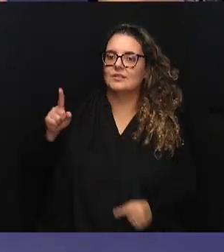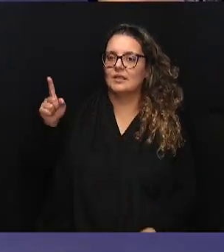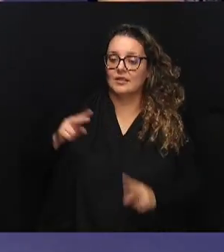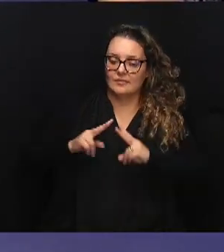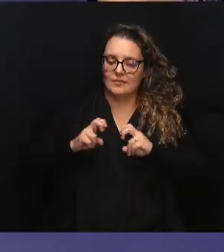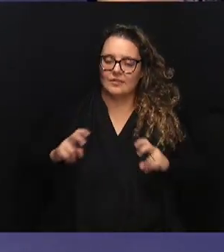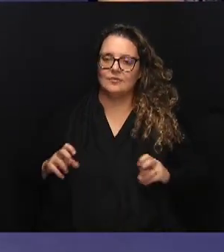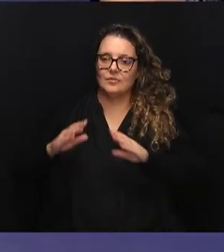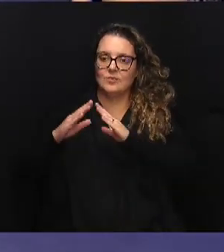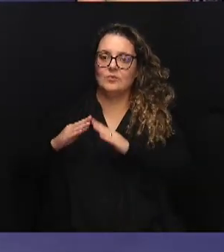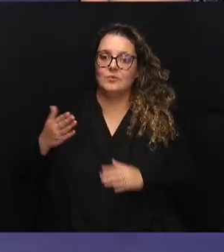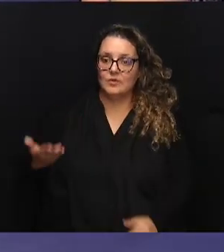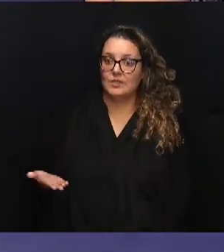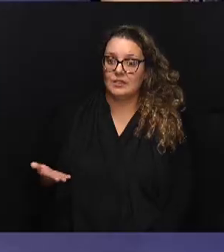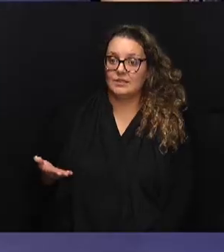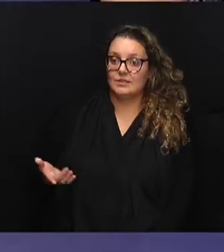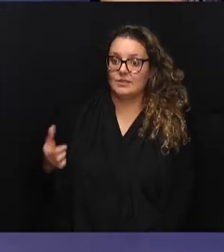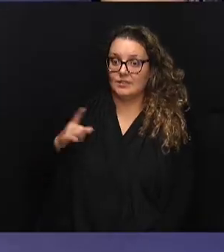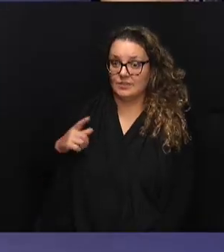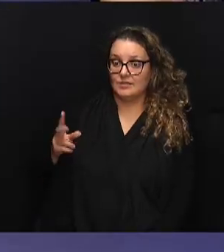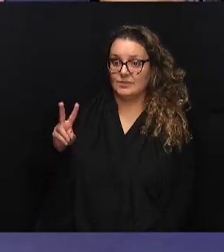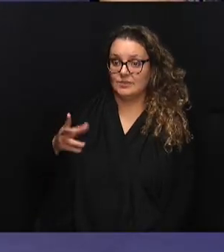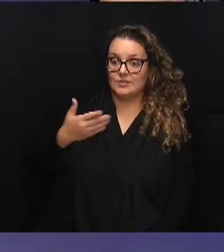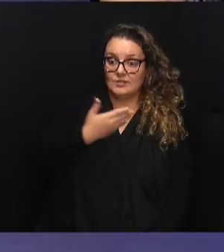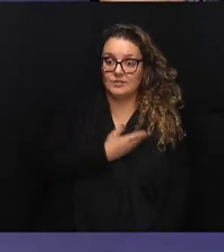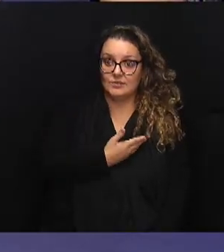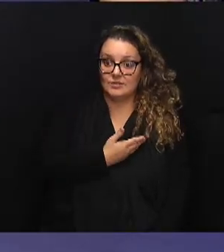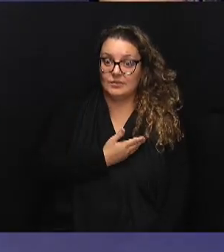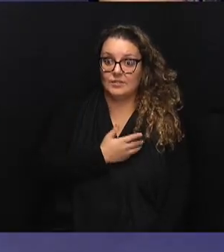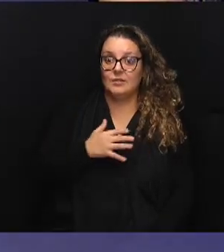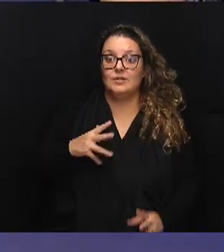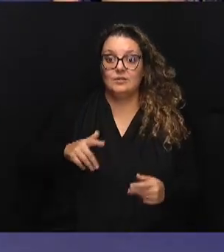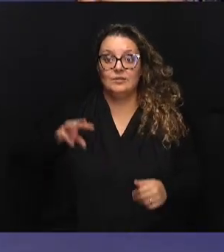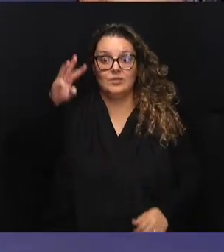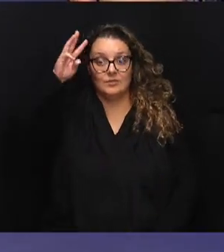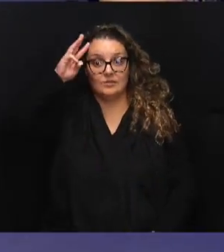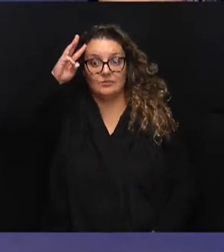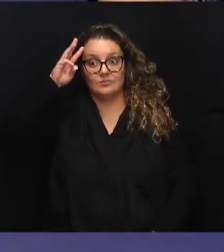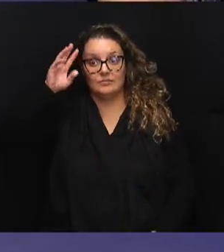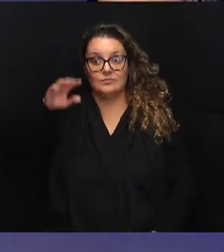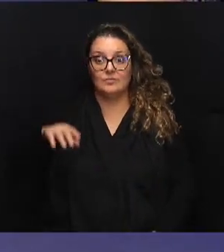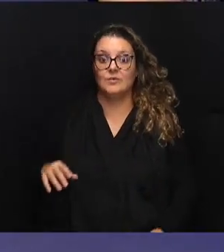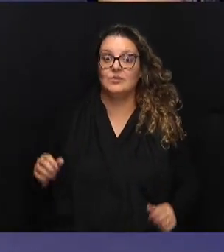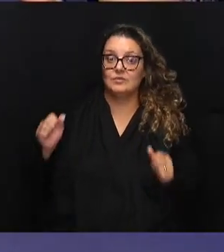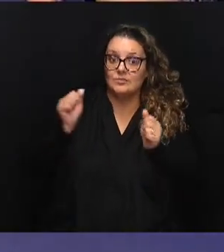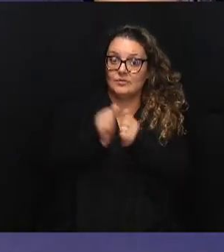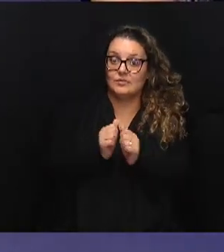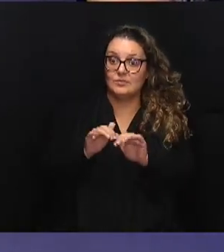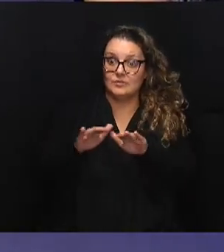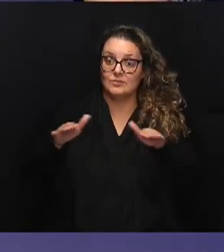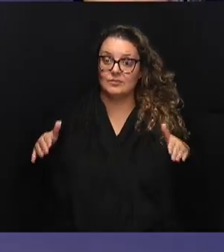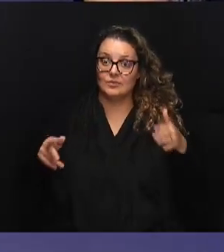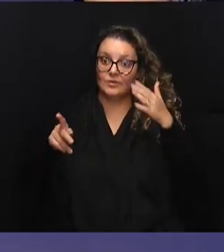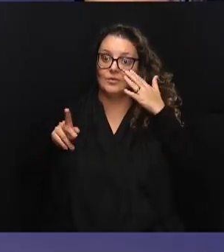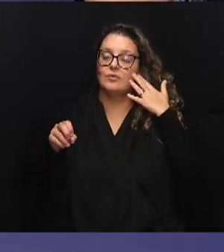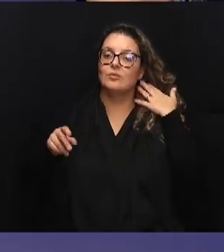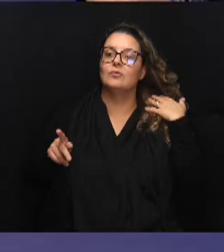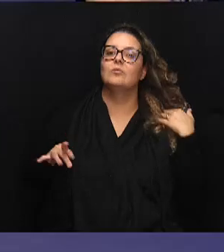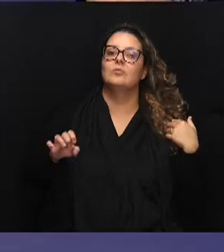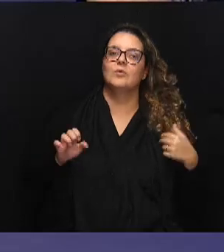Eu morei numa casa onde tinha 2 amigos. Toda terça-feira eles se reuniam os amigos para fazer esse esporte